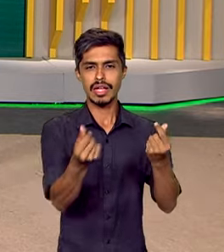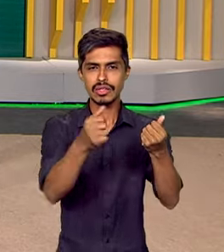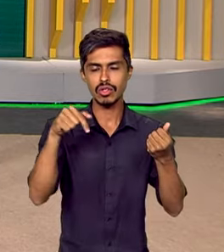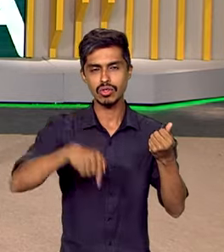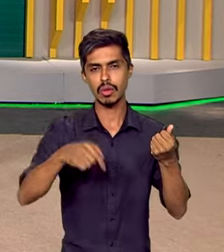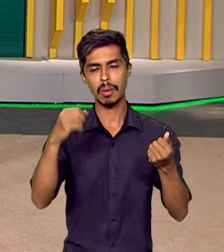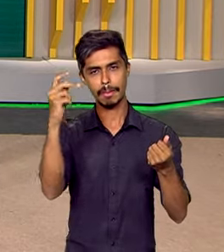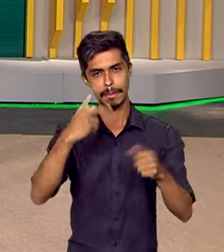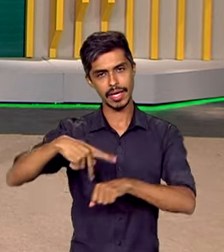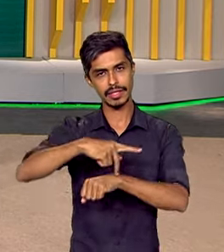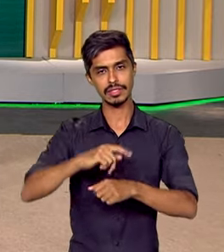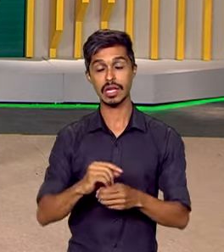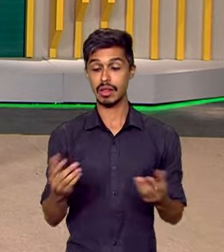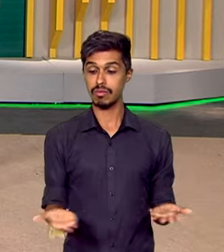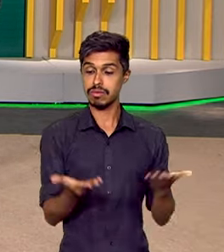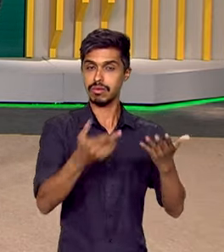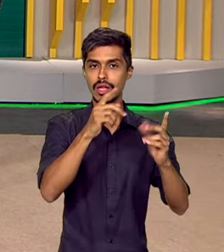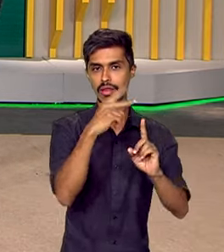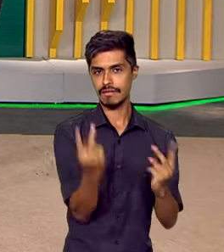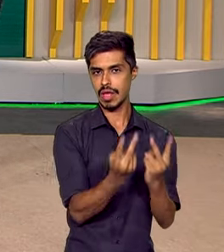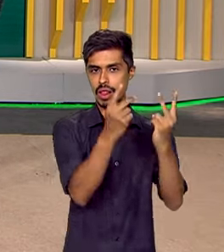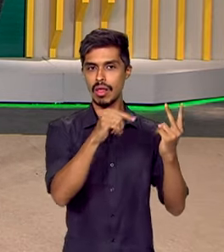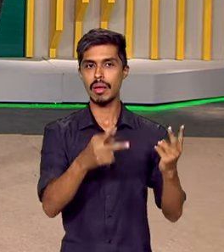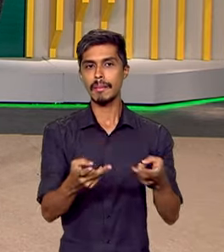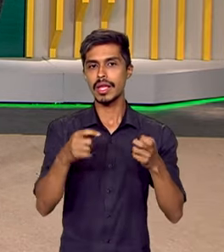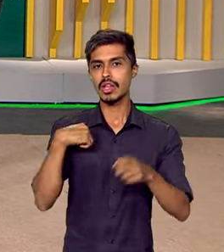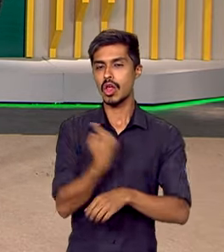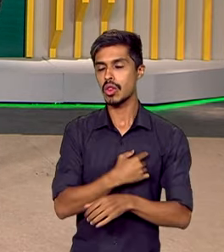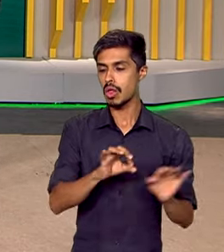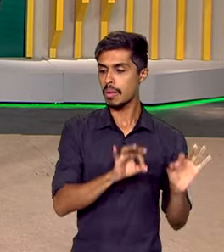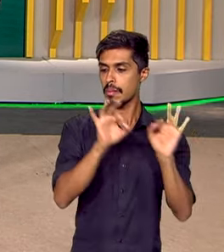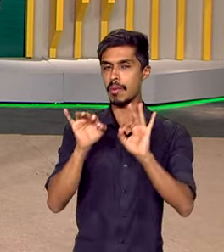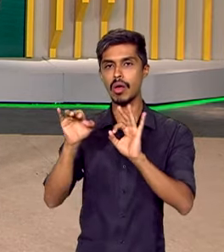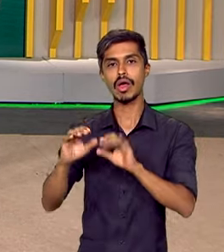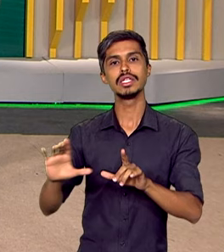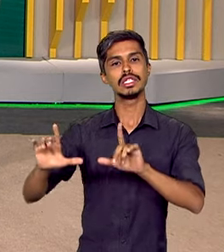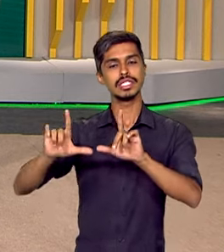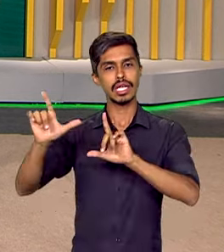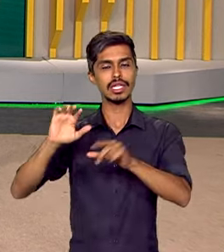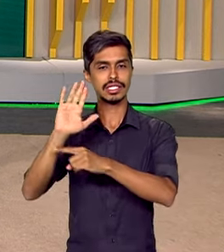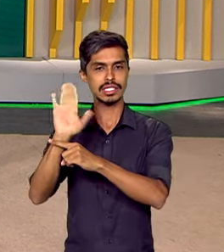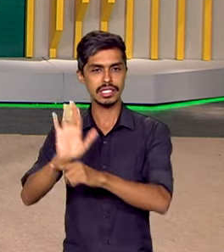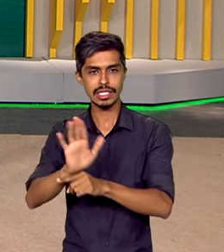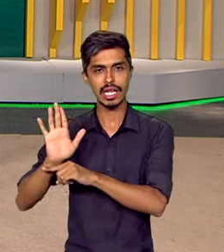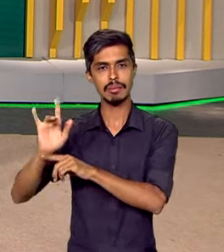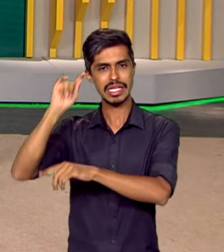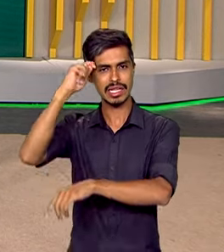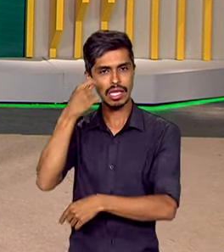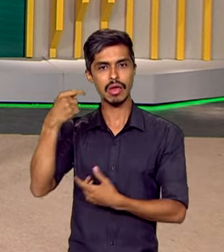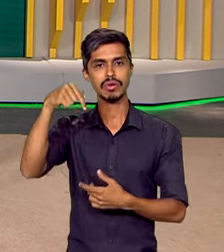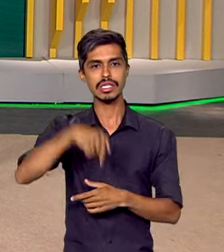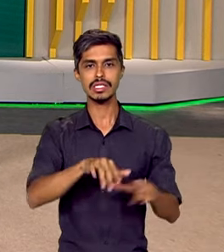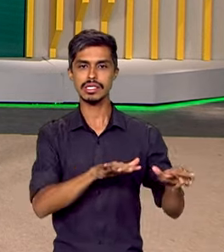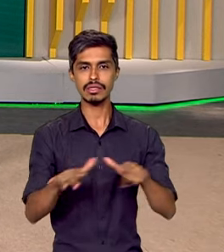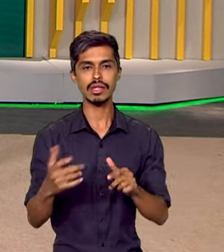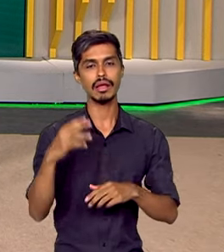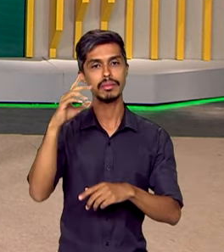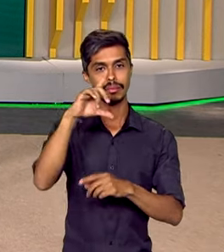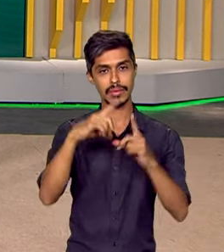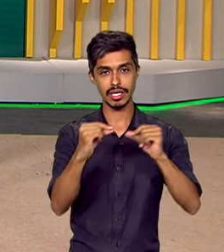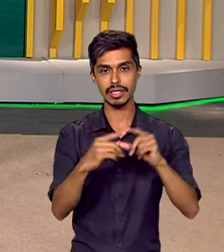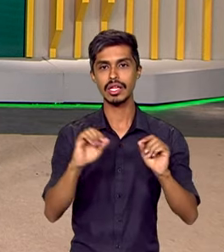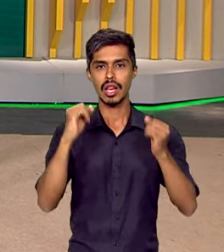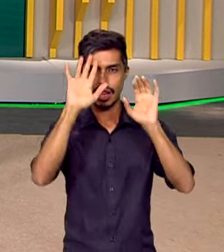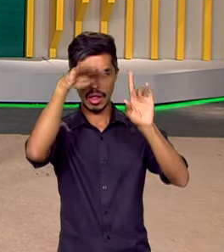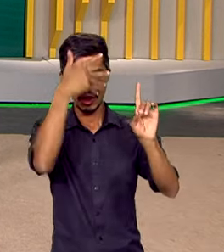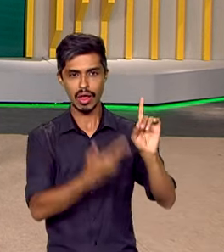país é valorização que também passa pela mostra cinemas negros que ocorre nesse fim de semana aqui em Brasília em homenagem